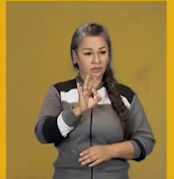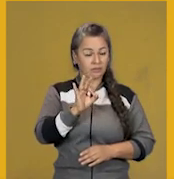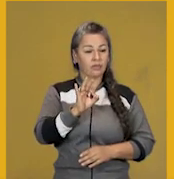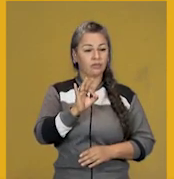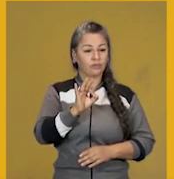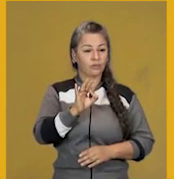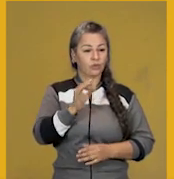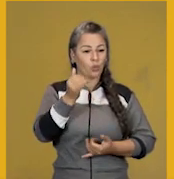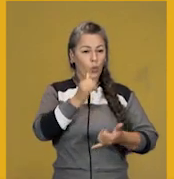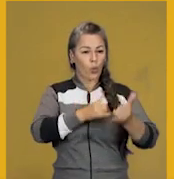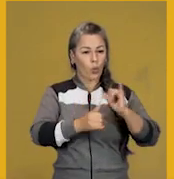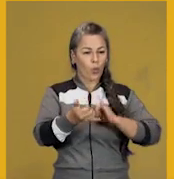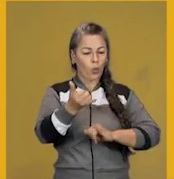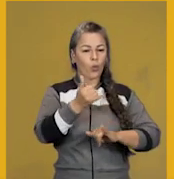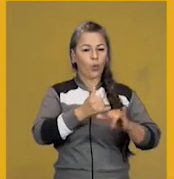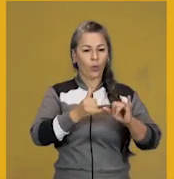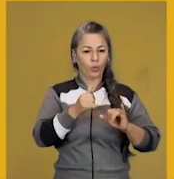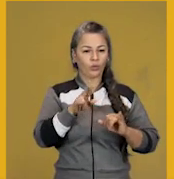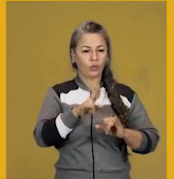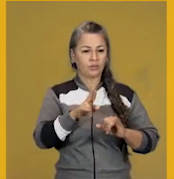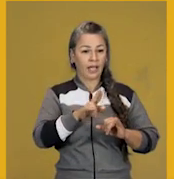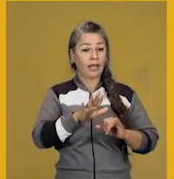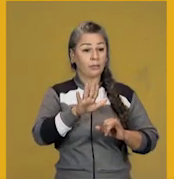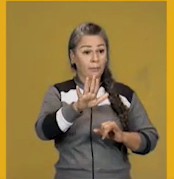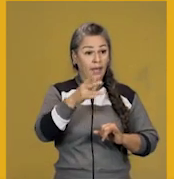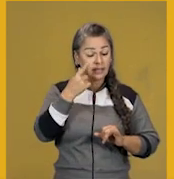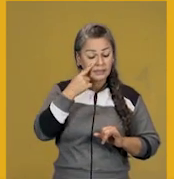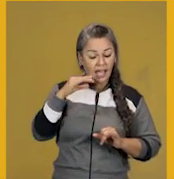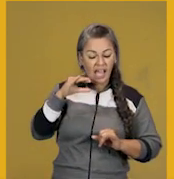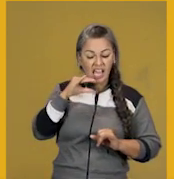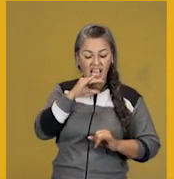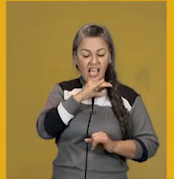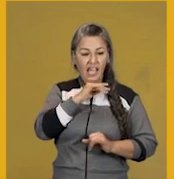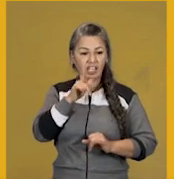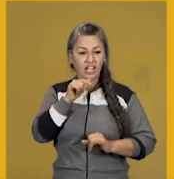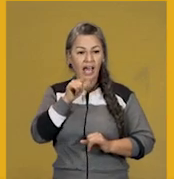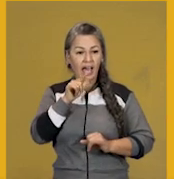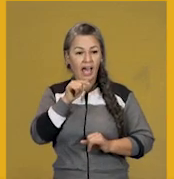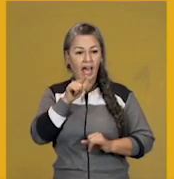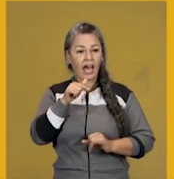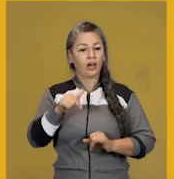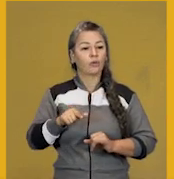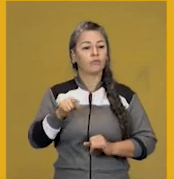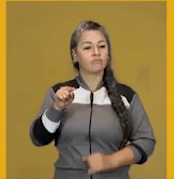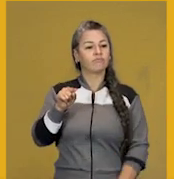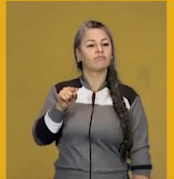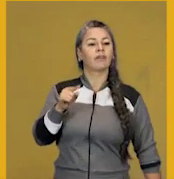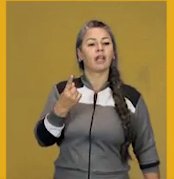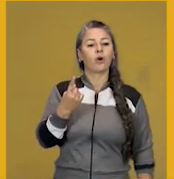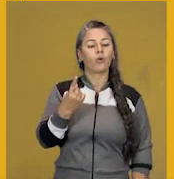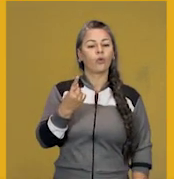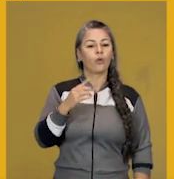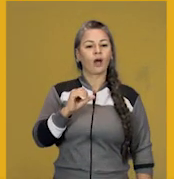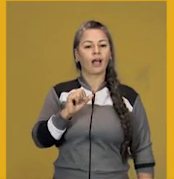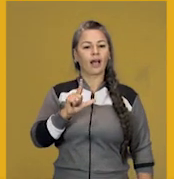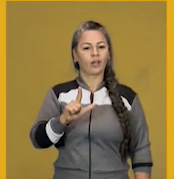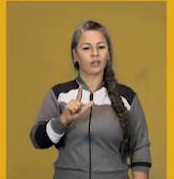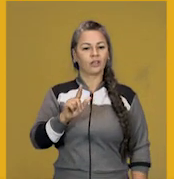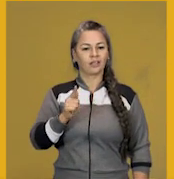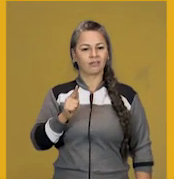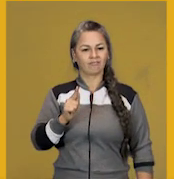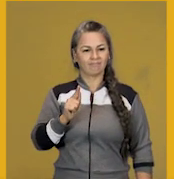O calor específico da água é 1 caloria por grau Celsius e a sua temperatura inicial era 20 graus Celsius. Como que isso